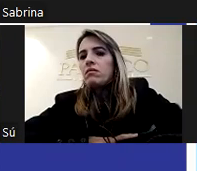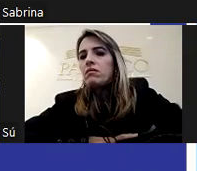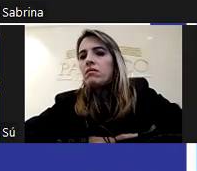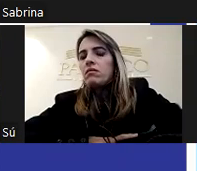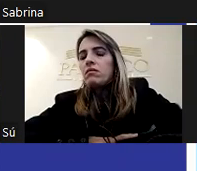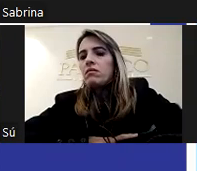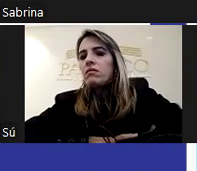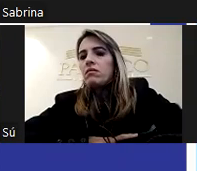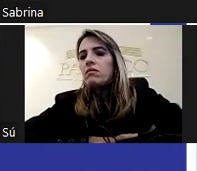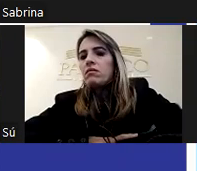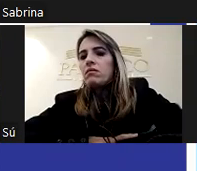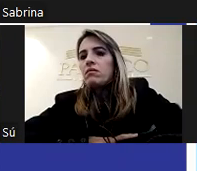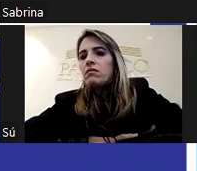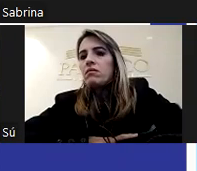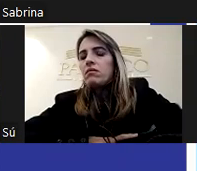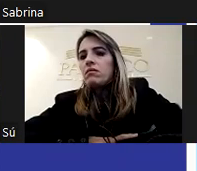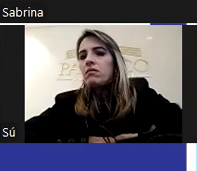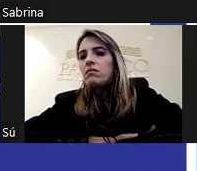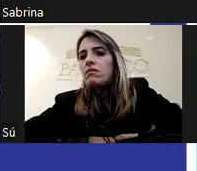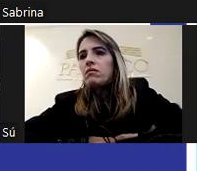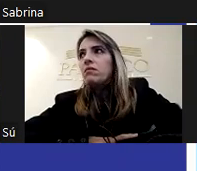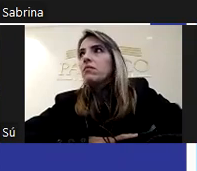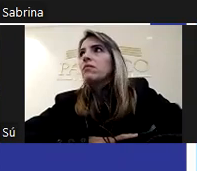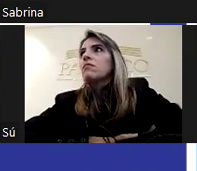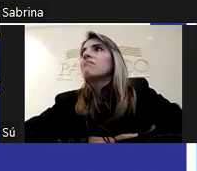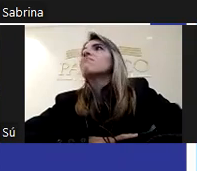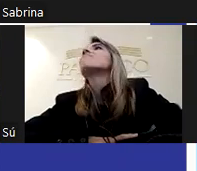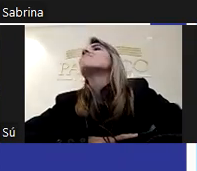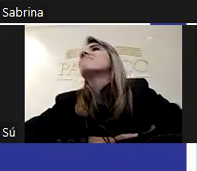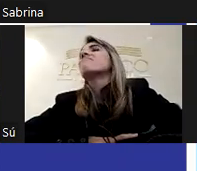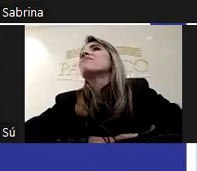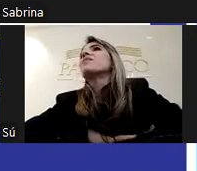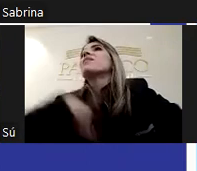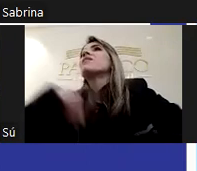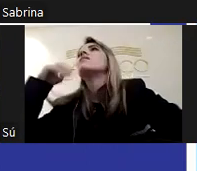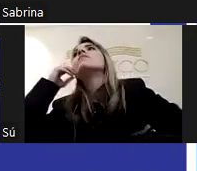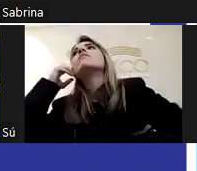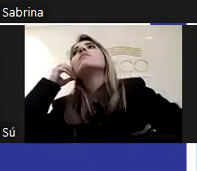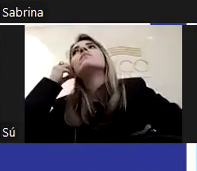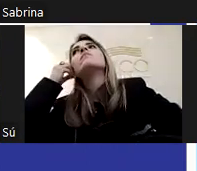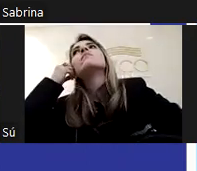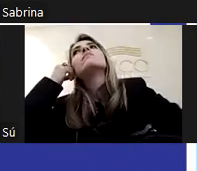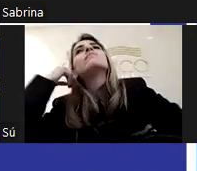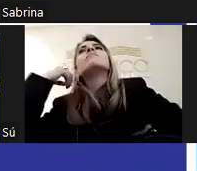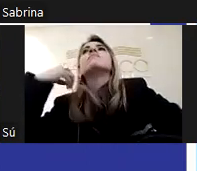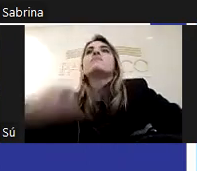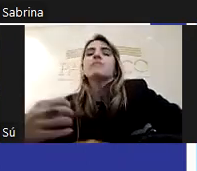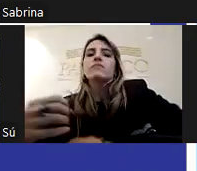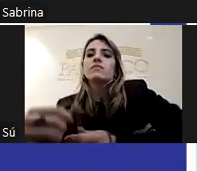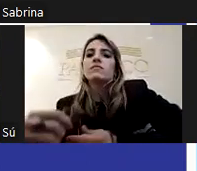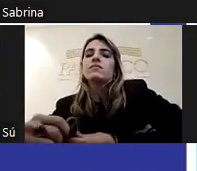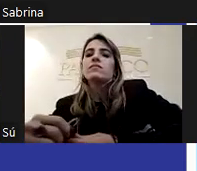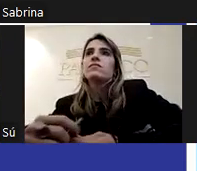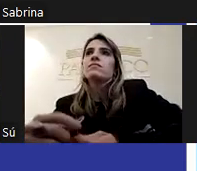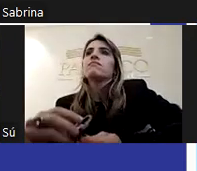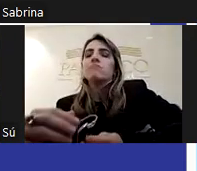infligindo em seu companheiro uma espécie de castração psicológica. E aí ele não tenta mais a penetração vaginal.